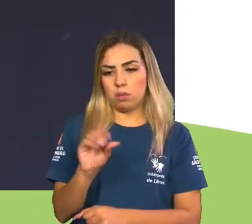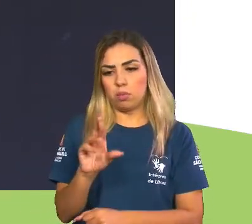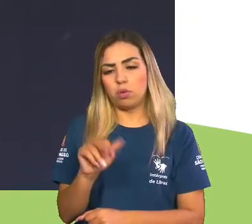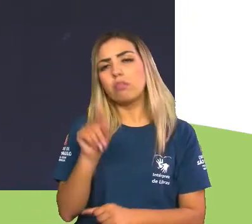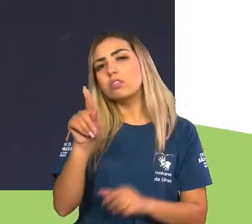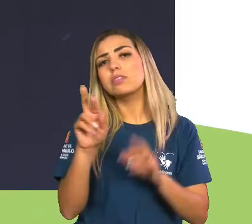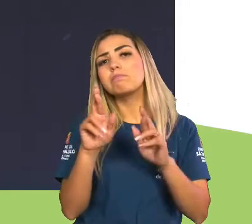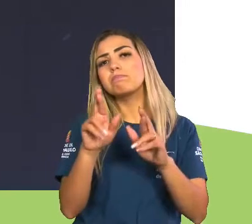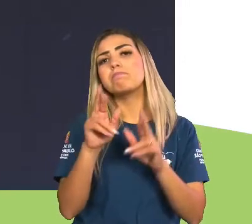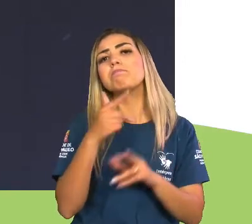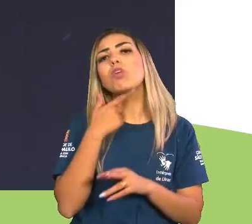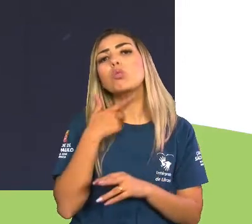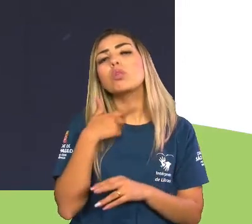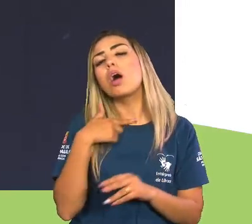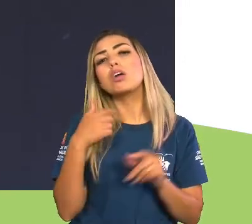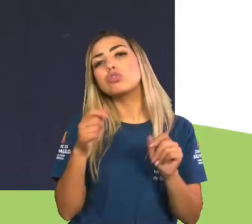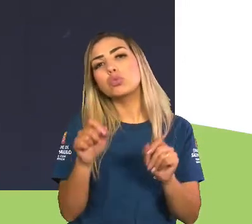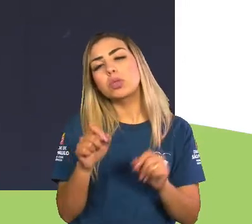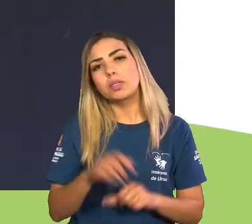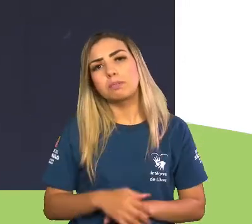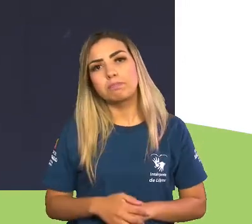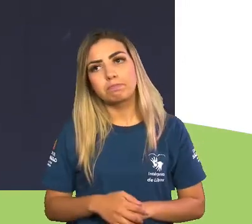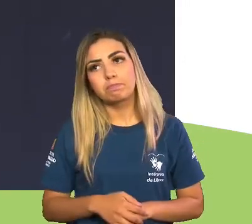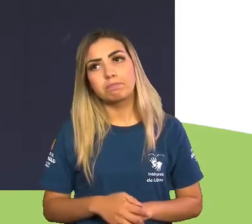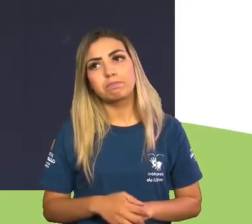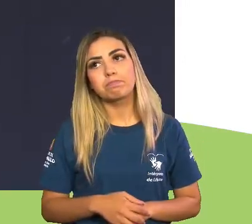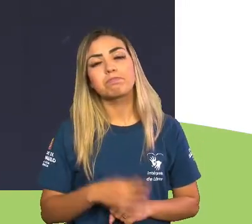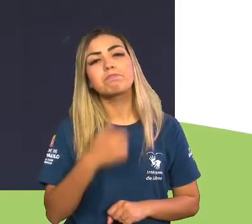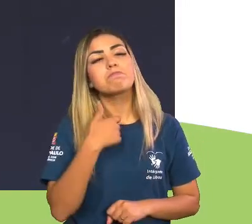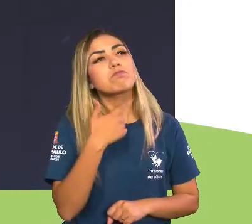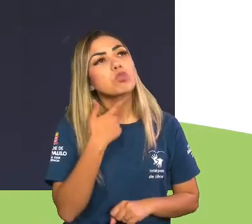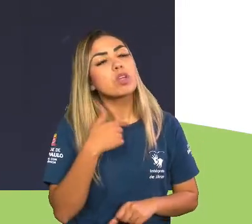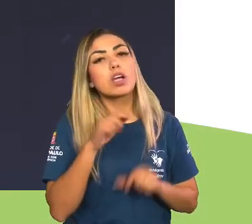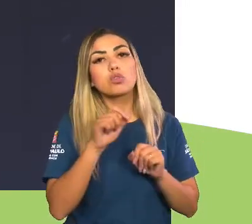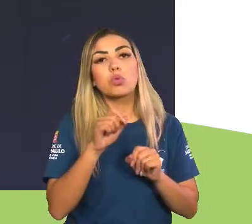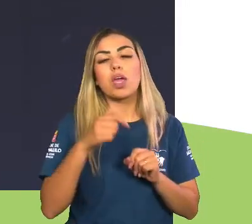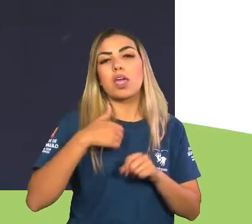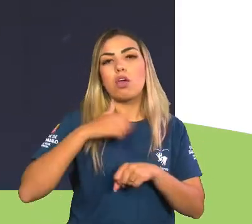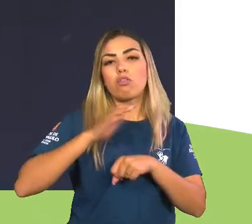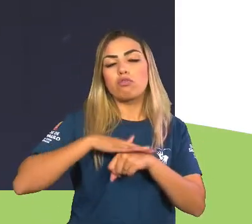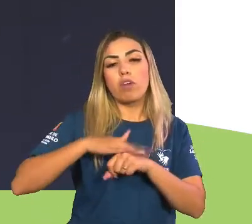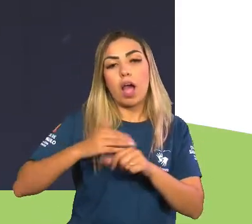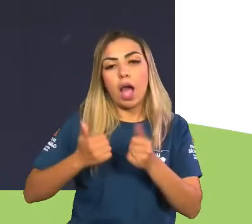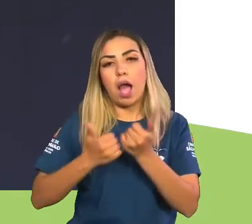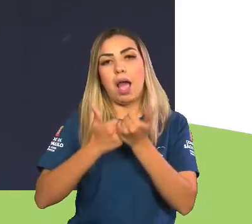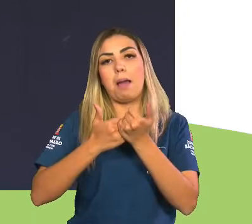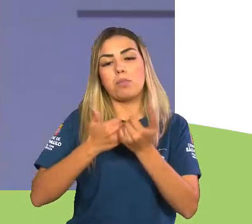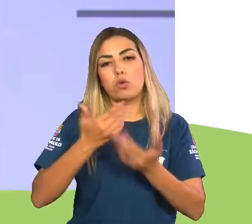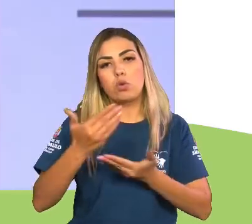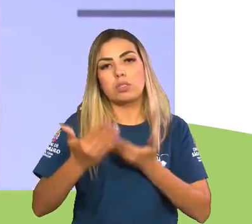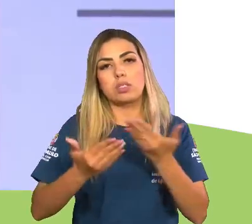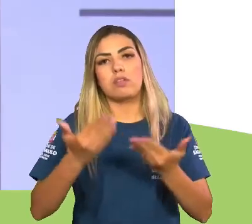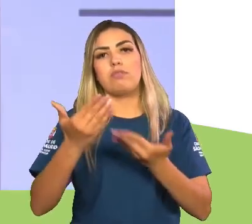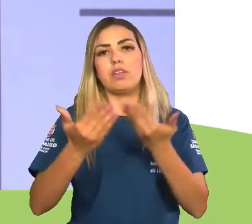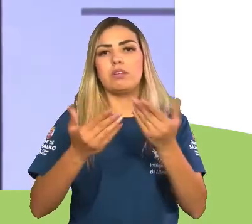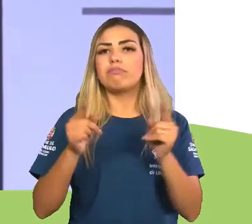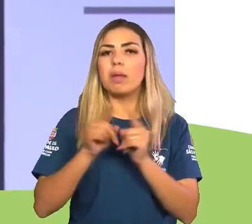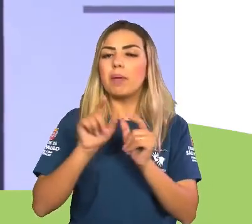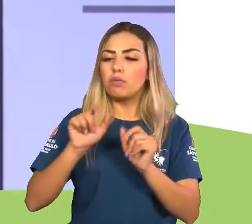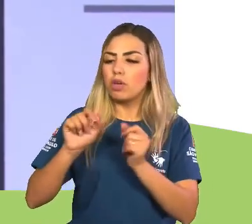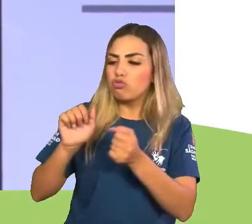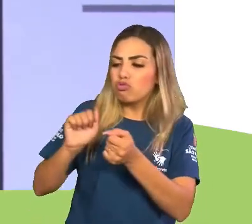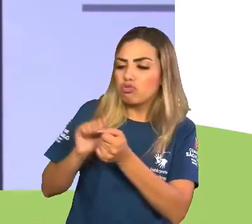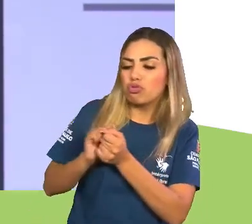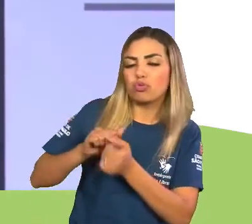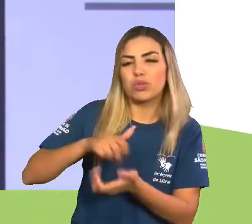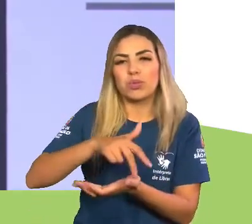As expectativas era servir. E, sobretudo, dançar com ela.